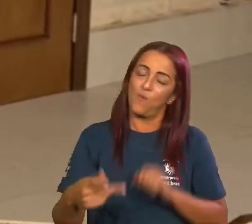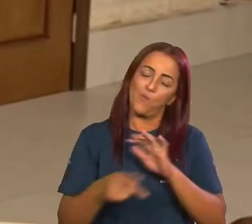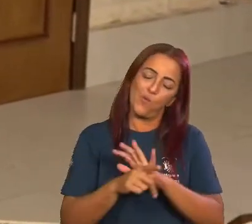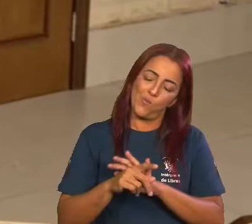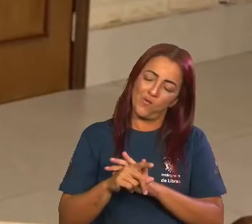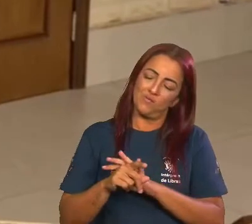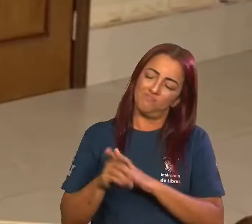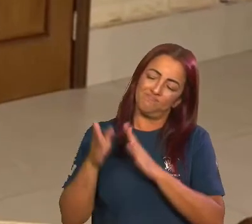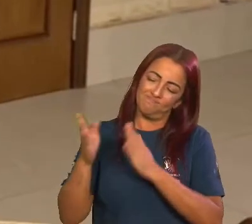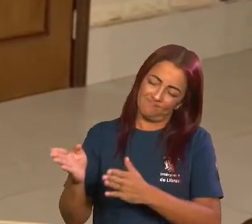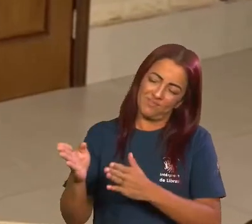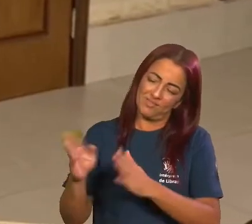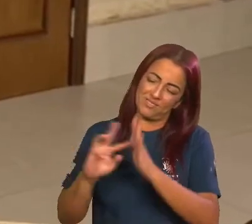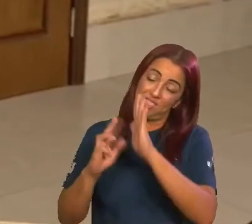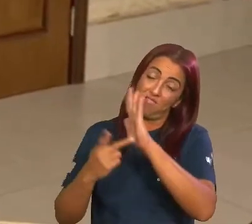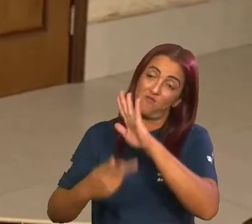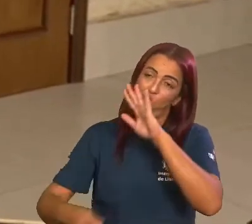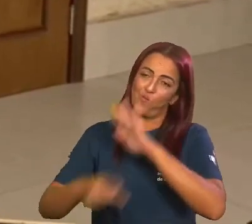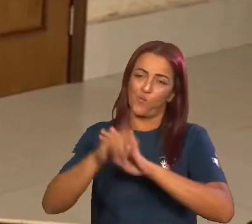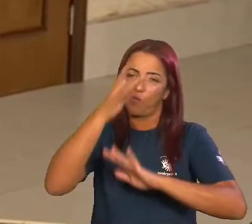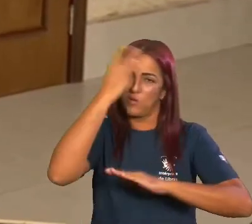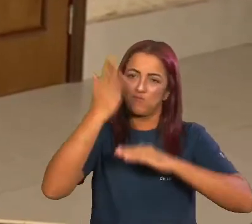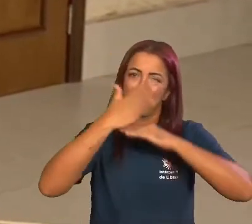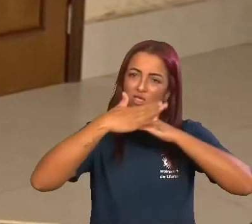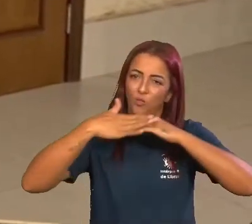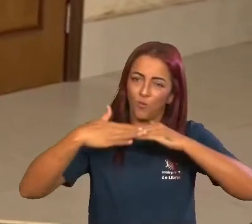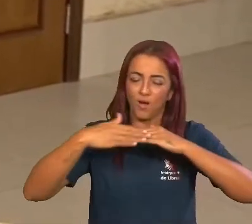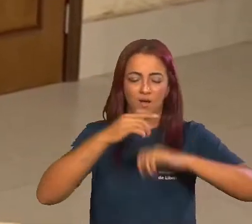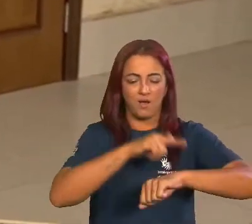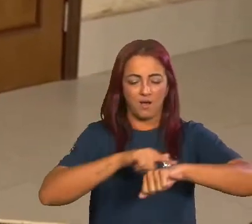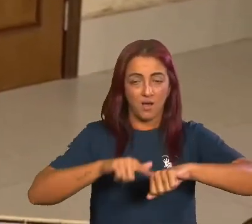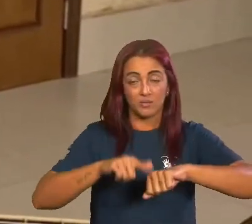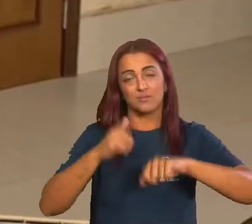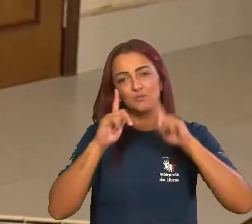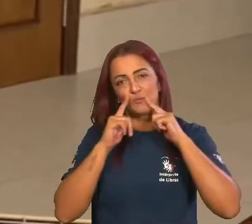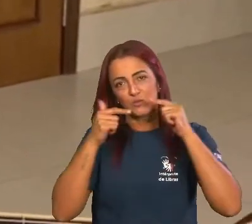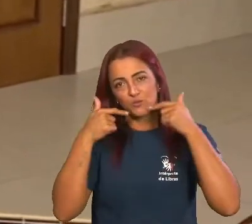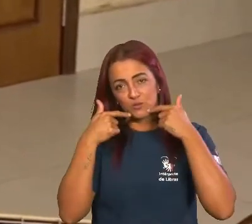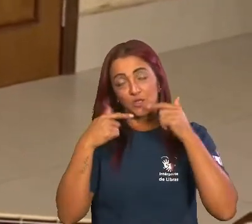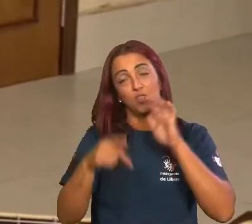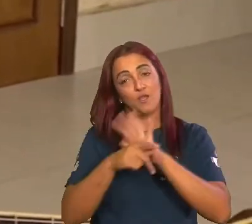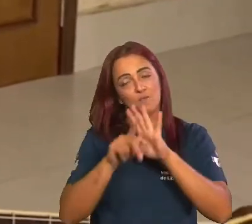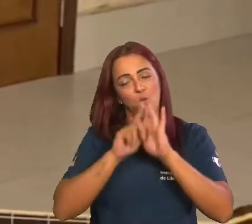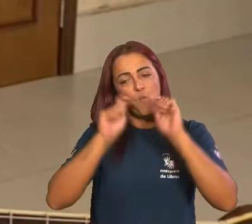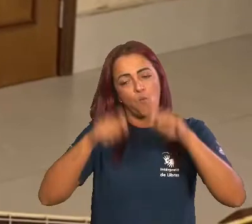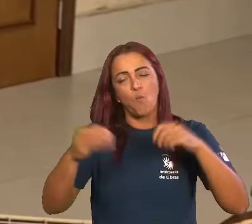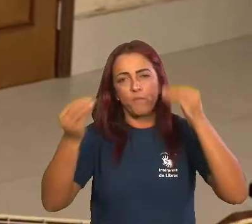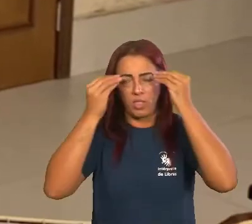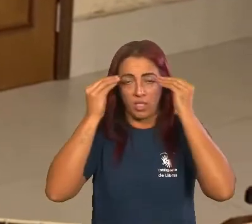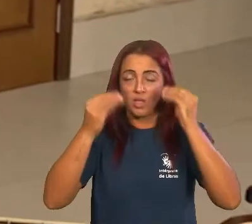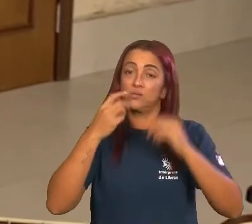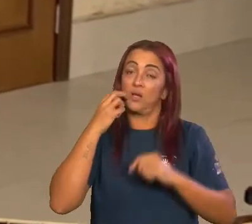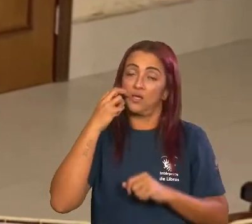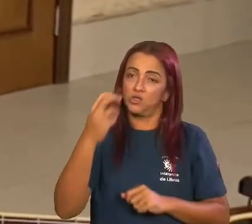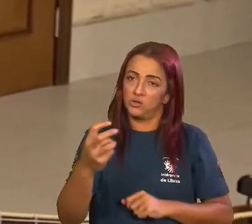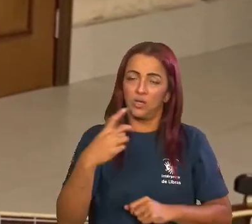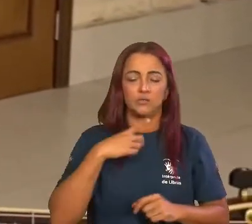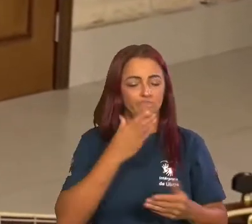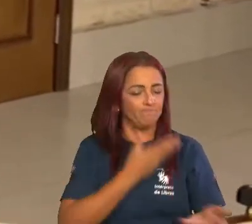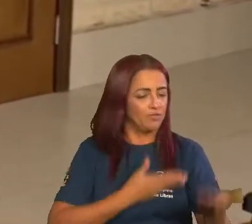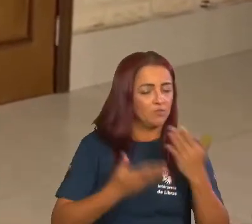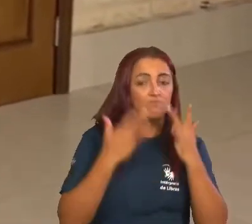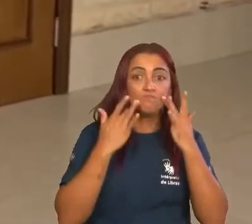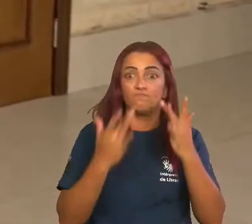Brown, sinônimo de gentileza, de simpatia, de competência, de inteligência, de